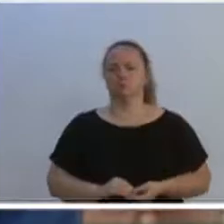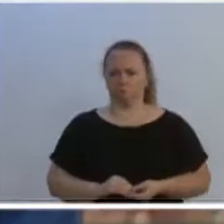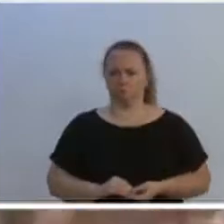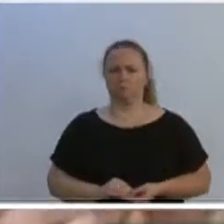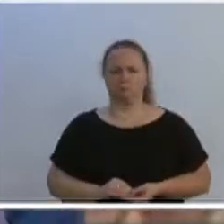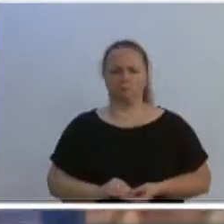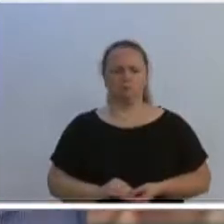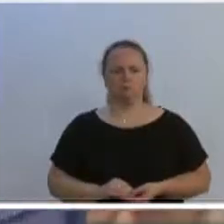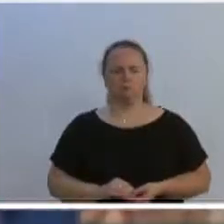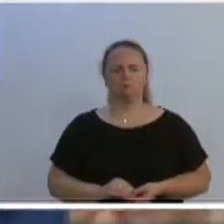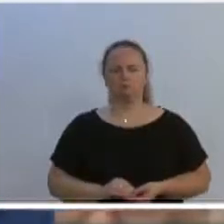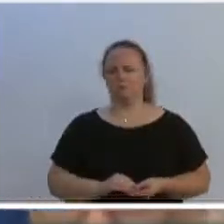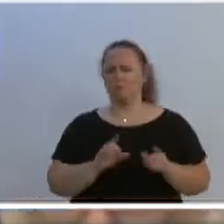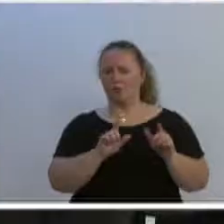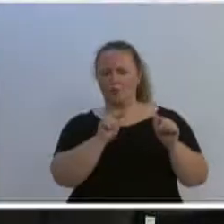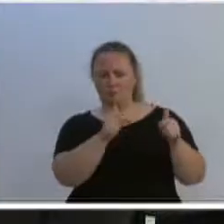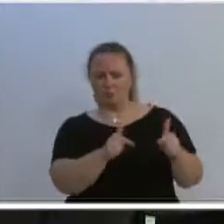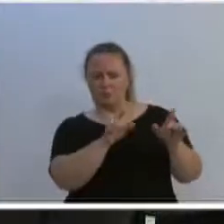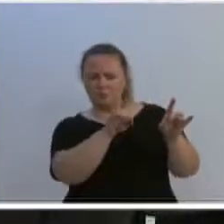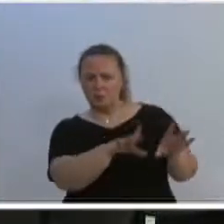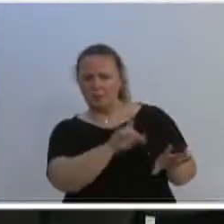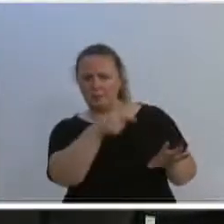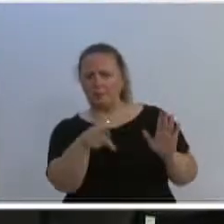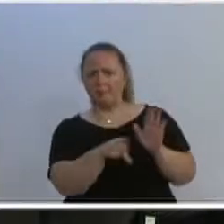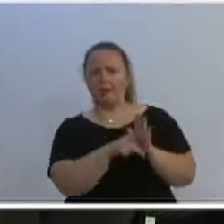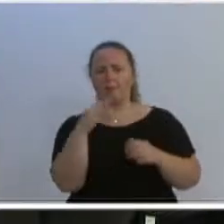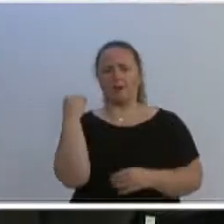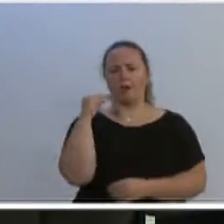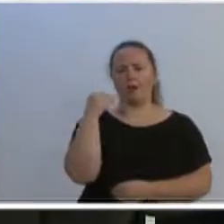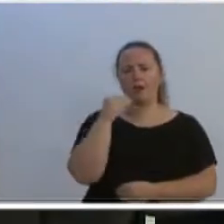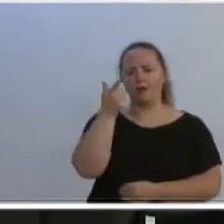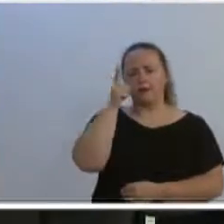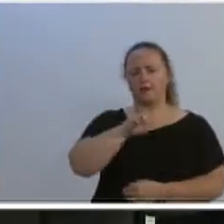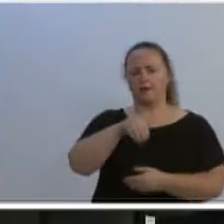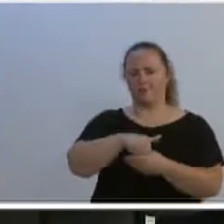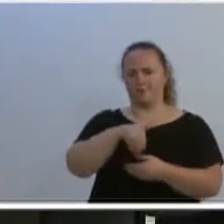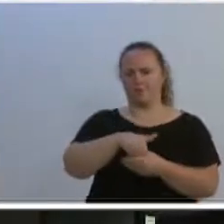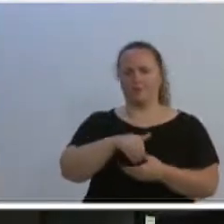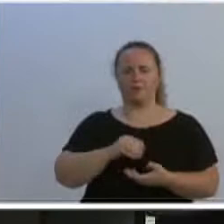demagogia para colher voto. Obrigado.